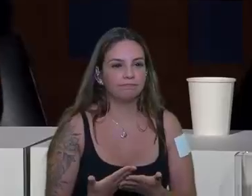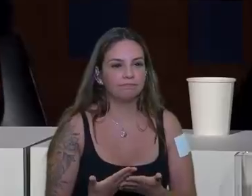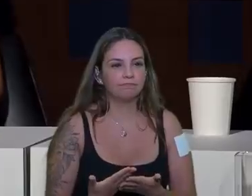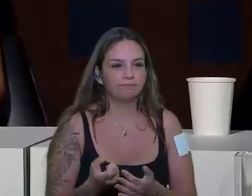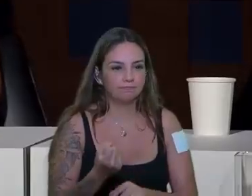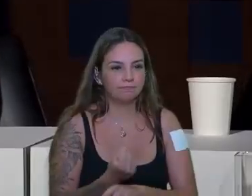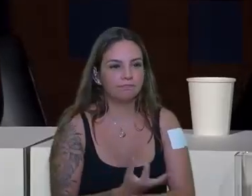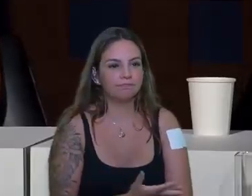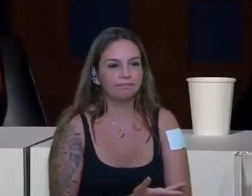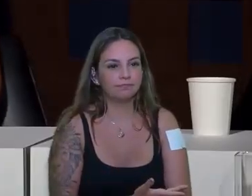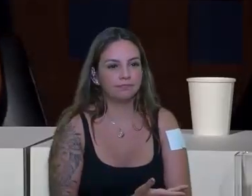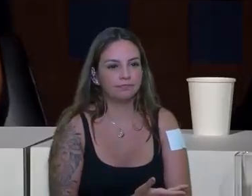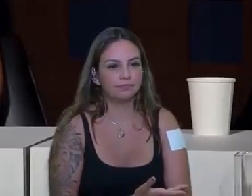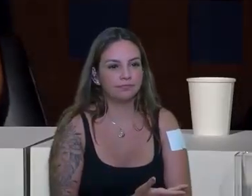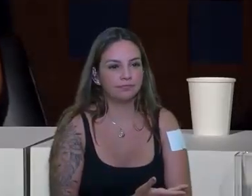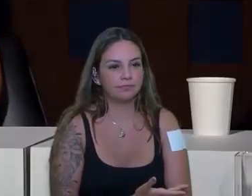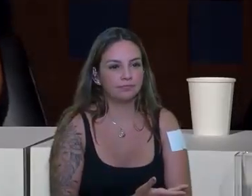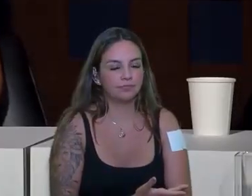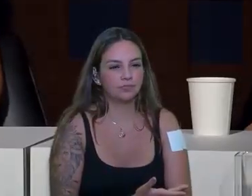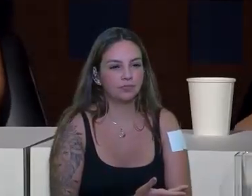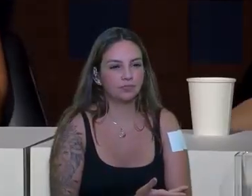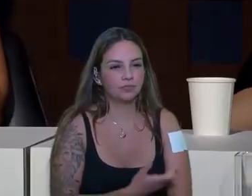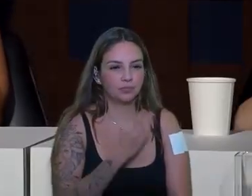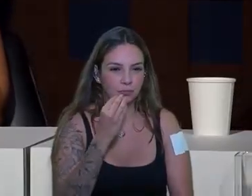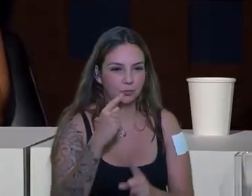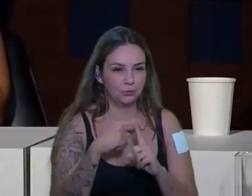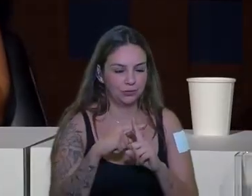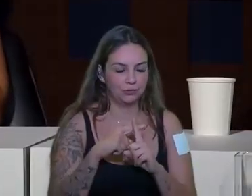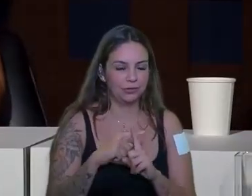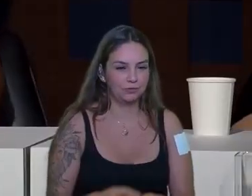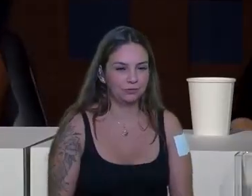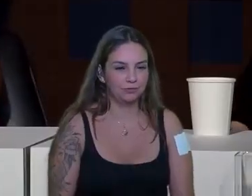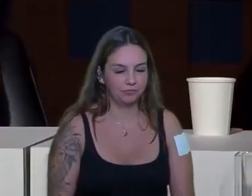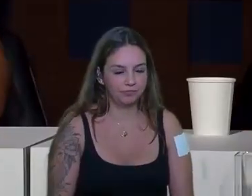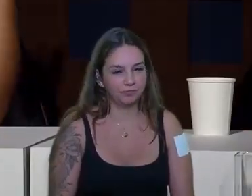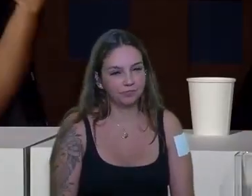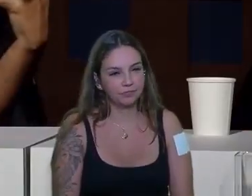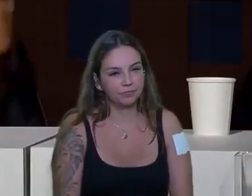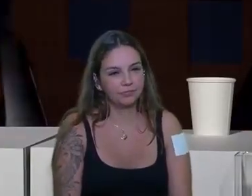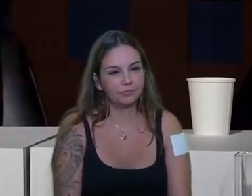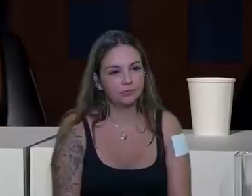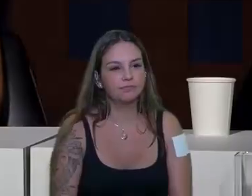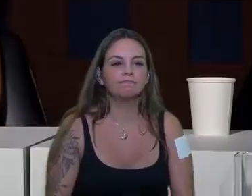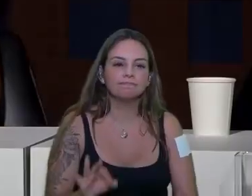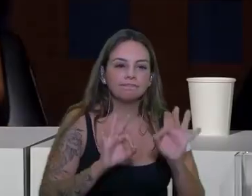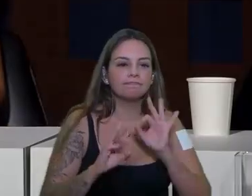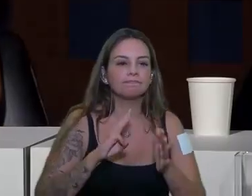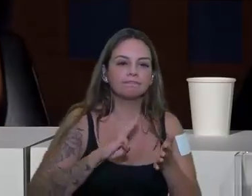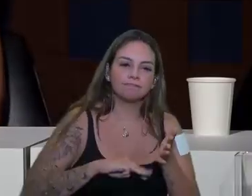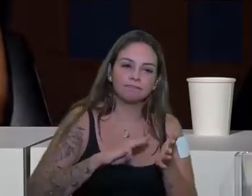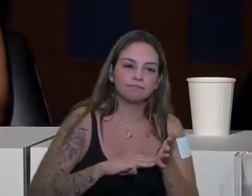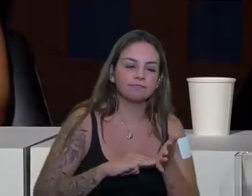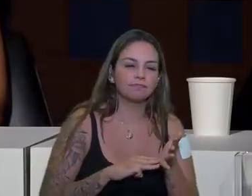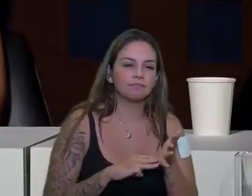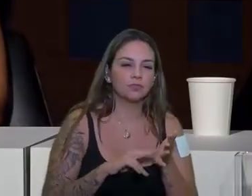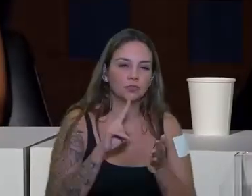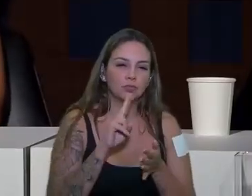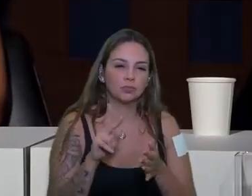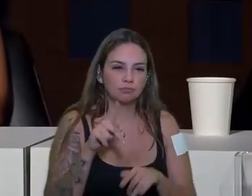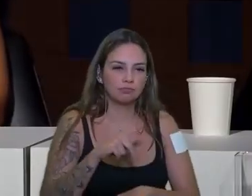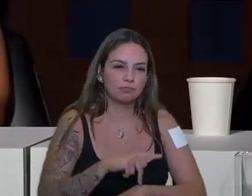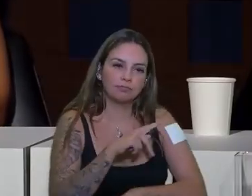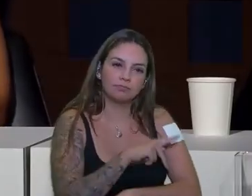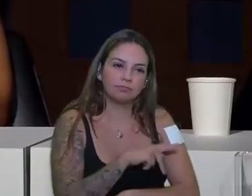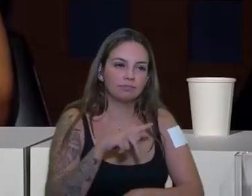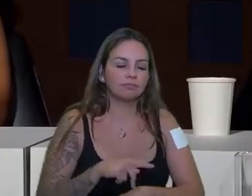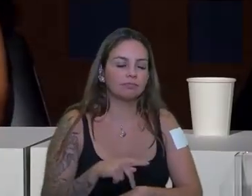essa emoção que acabou gerando frutos muito positivos. No fim, eu organizei a minha metodologia de ensino, que hoje eu dou um nome, que é a Pedagogia